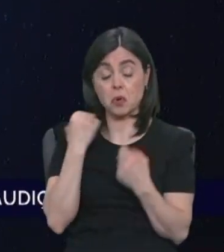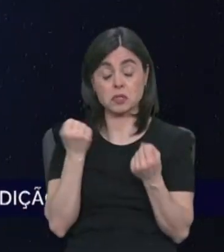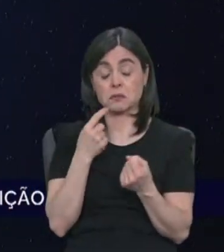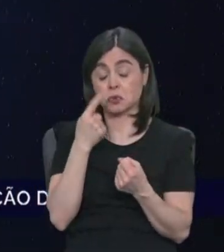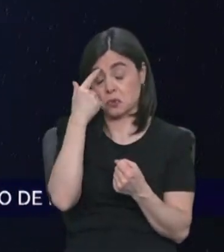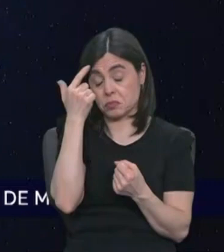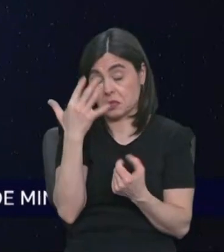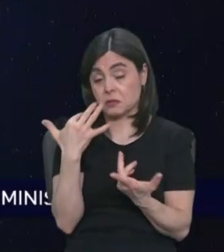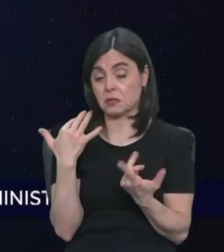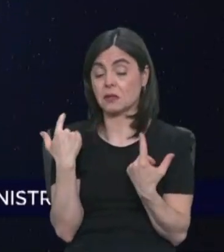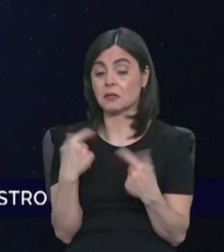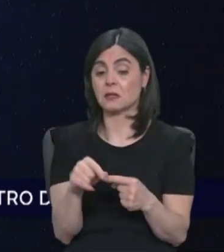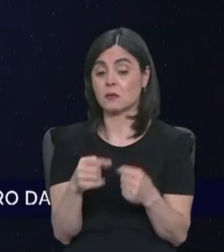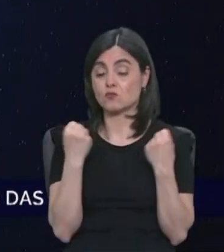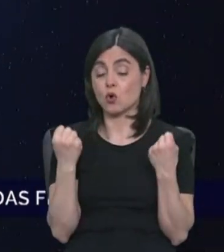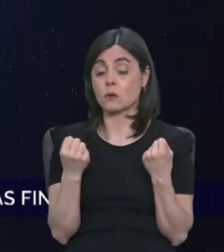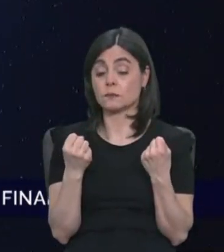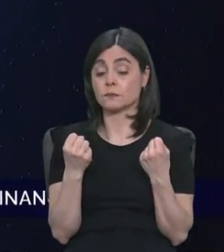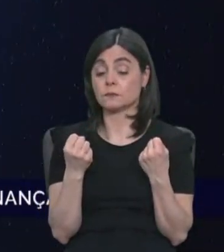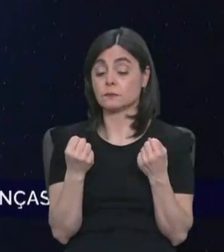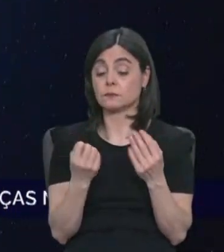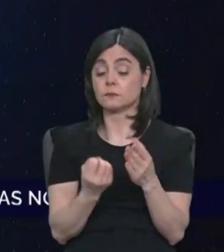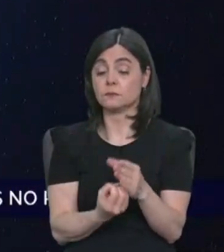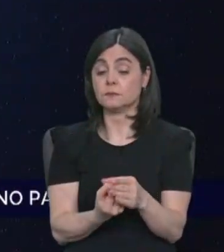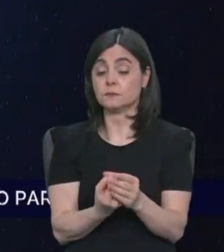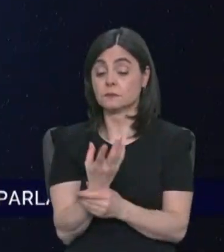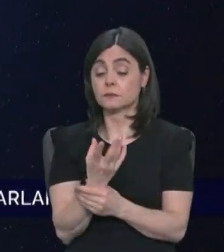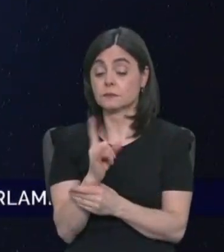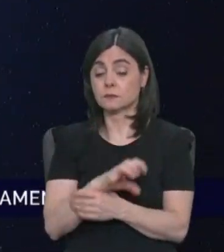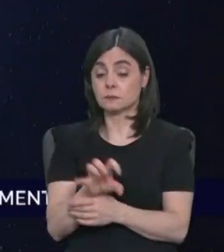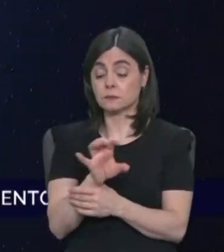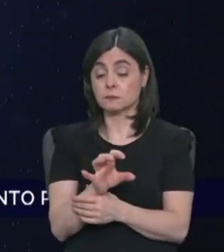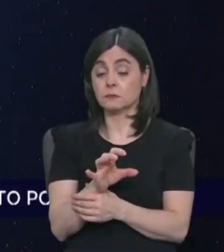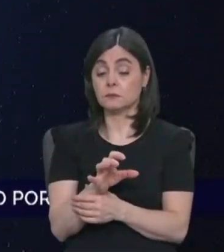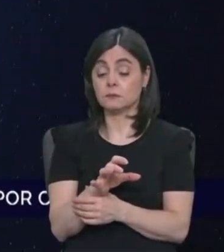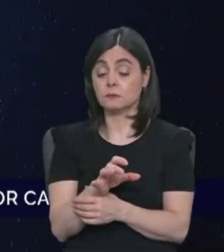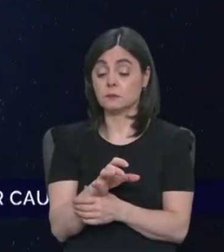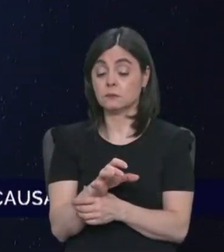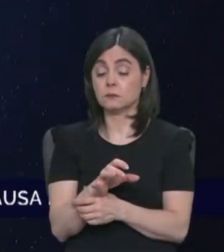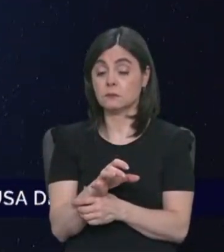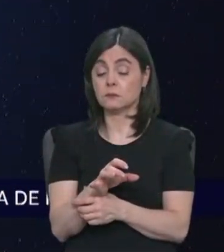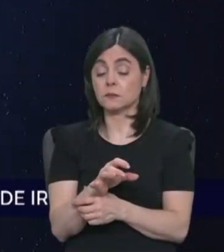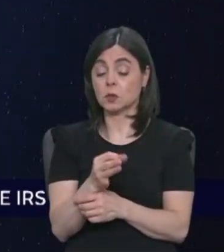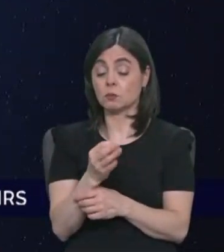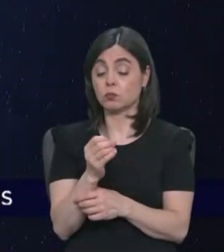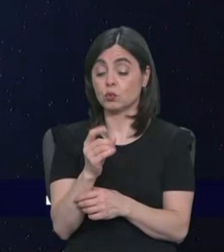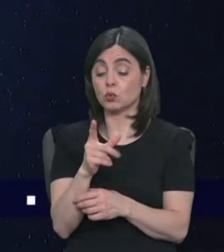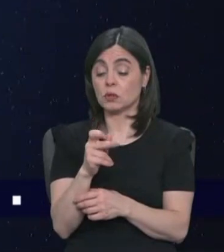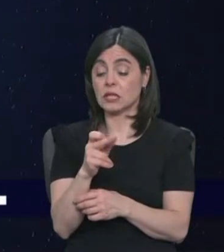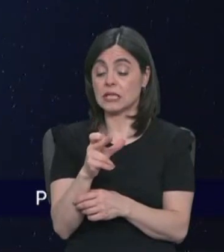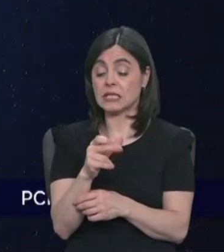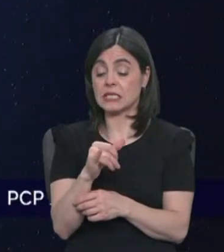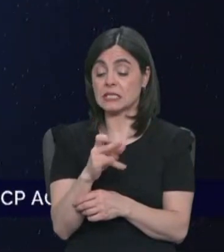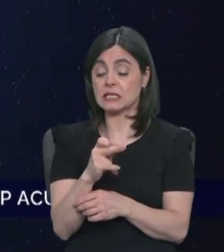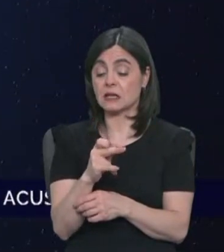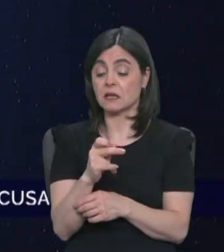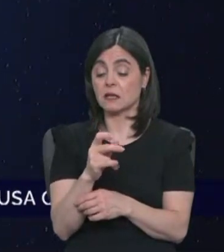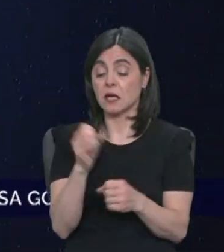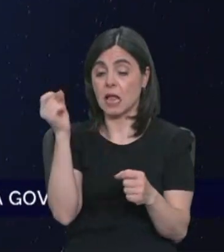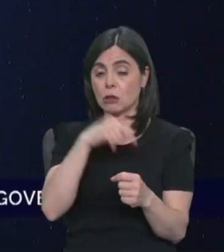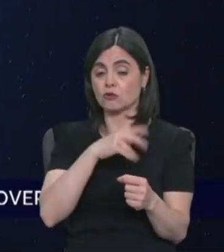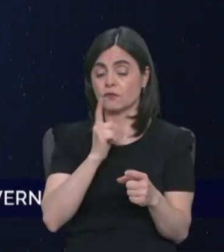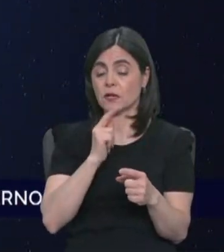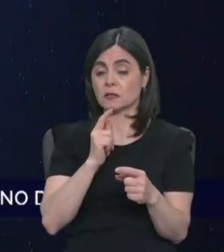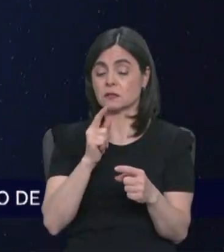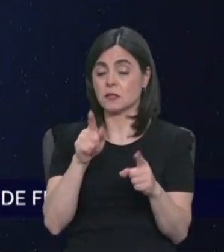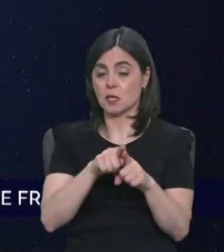compreender, consegue ali criar um mecanismo que polariza esta luz, que faz este comportamento de oscilar,